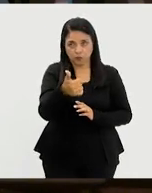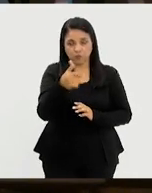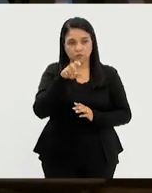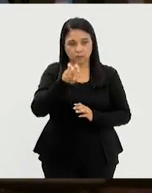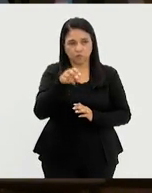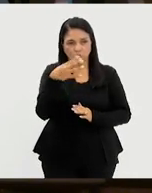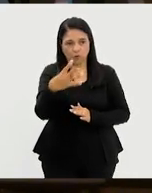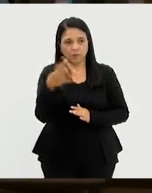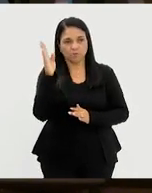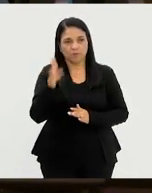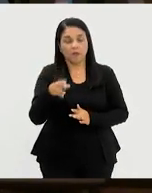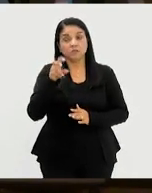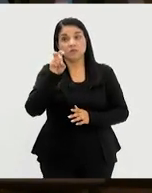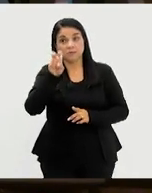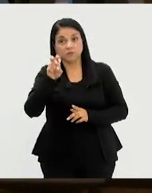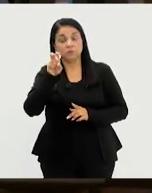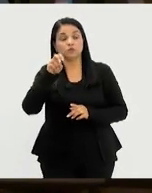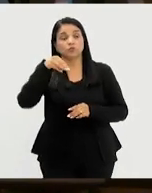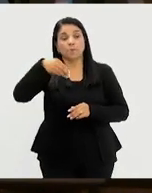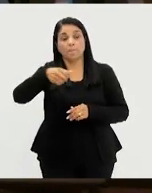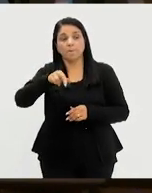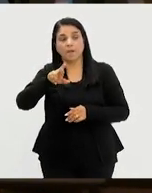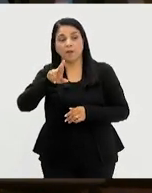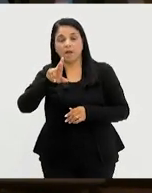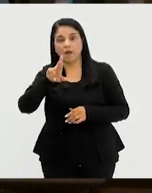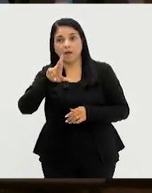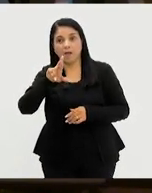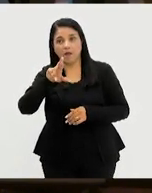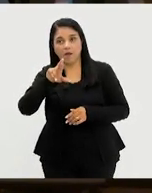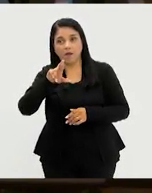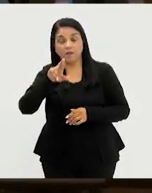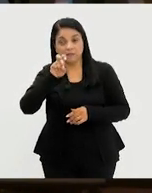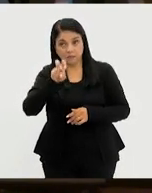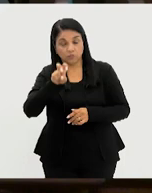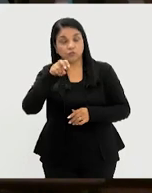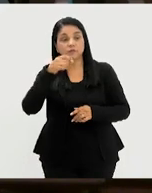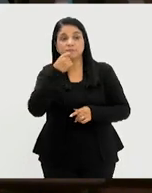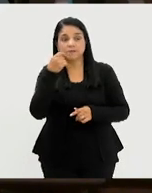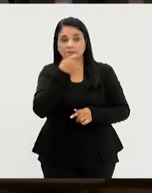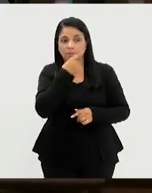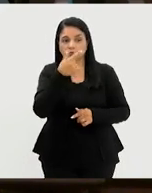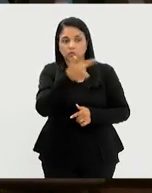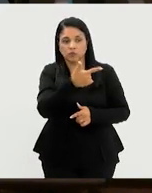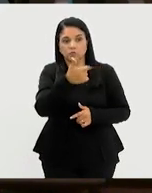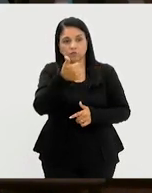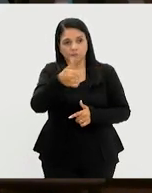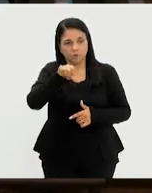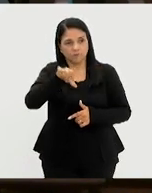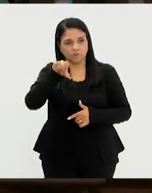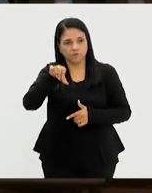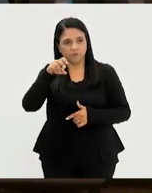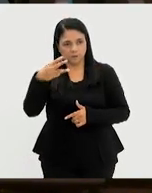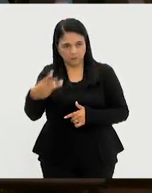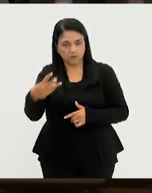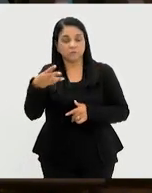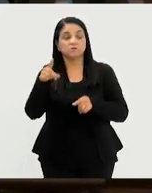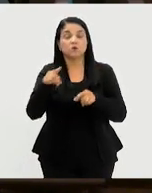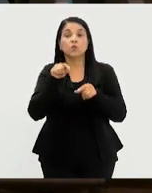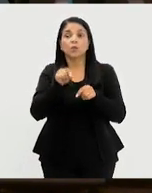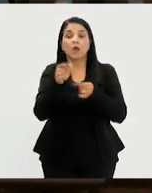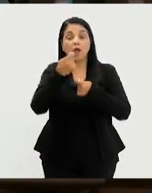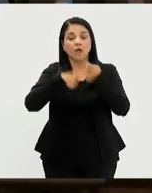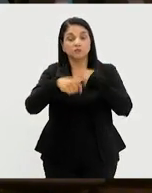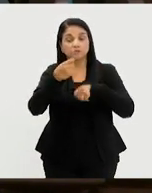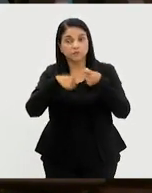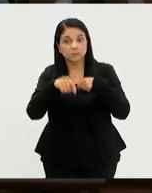93 dispõe sobre o atendimento prioritário a idosos portadores deficiênci gestantes pelos órgãos da administração direta e